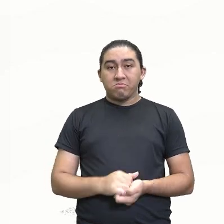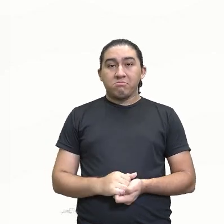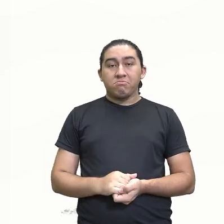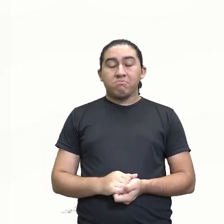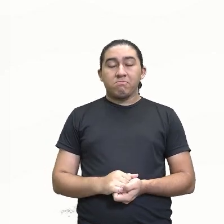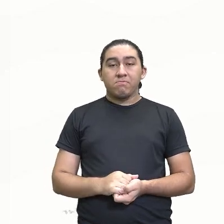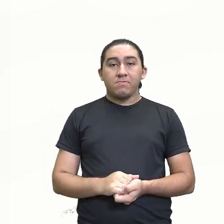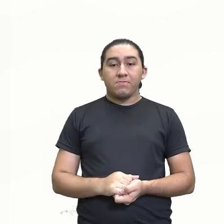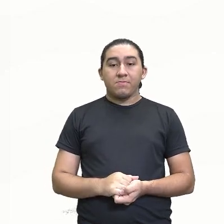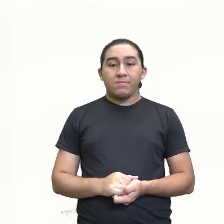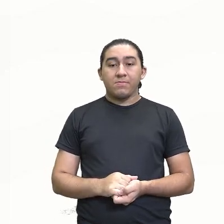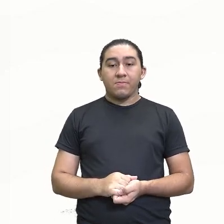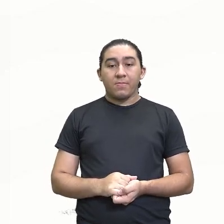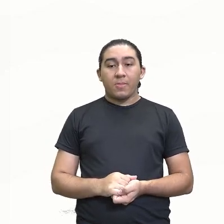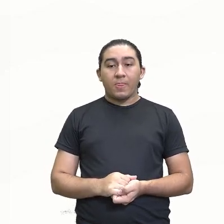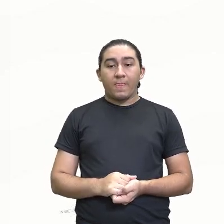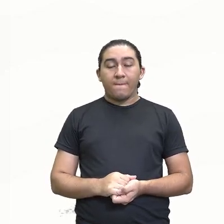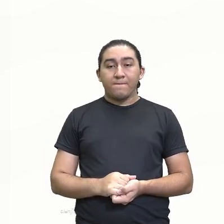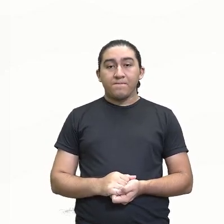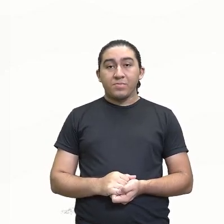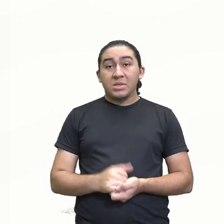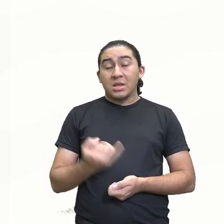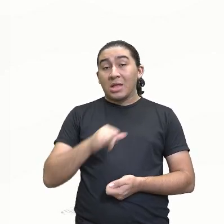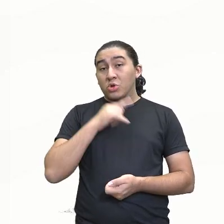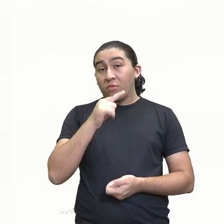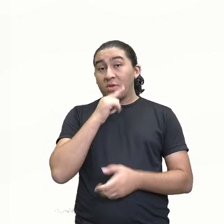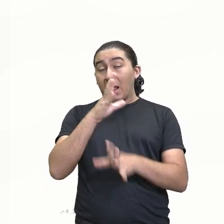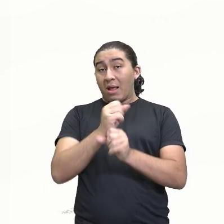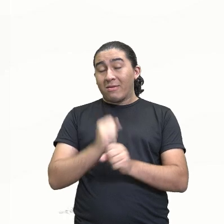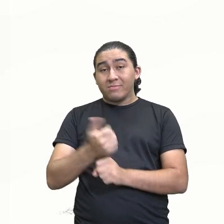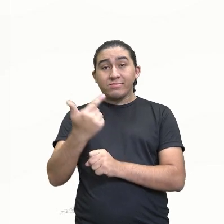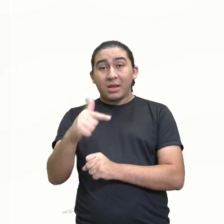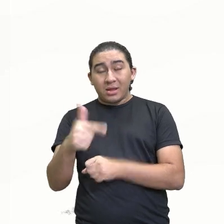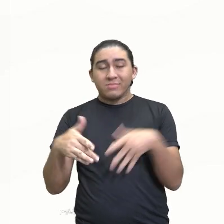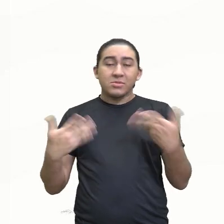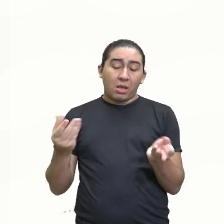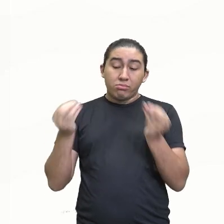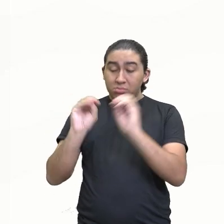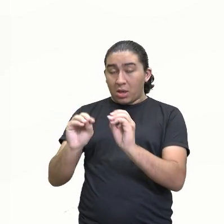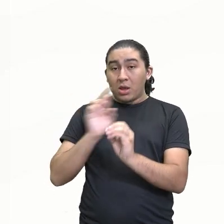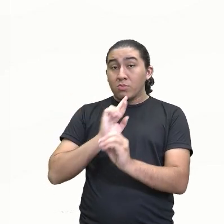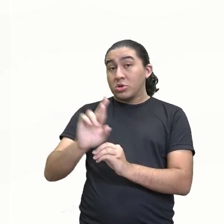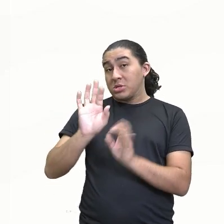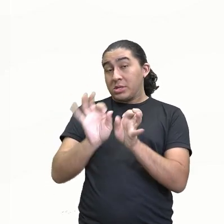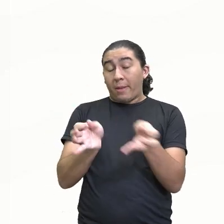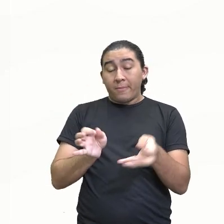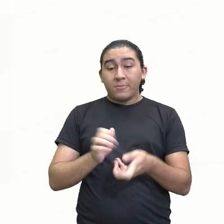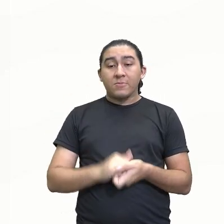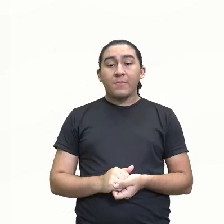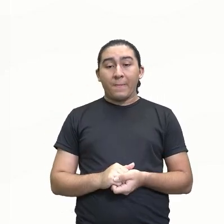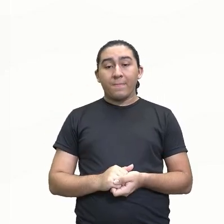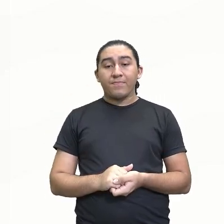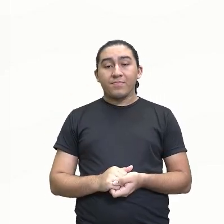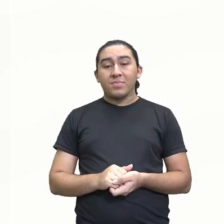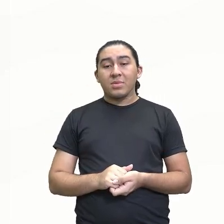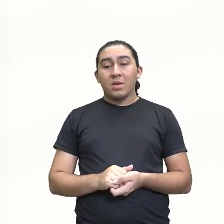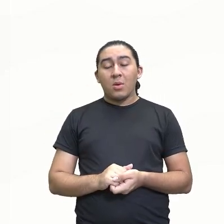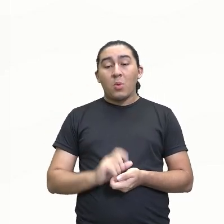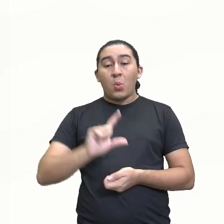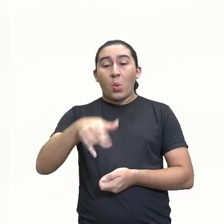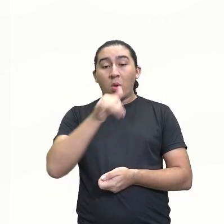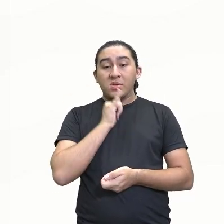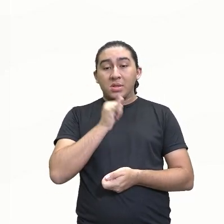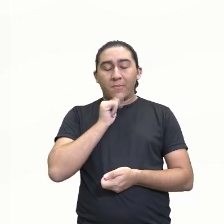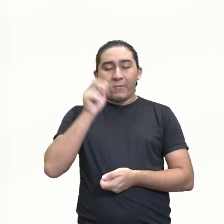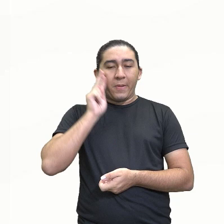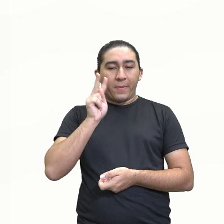Tá? Não tem como resolver, né? Então, deixa assim, em um logaritmo só. E aqui nós temos o último exemplo. Lembrando